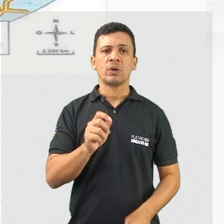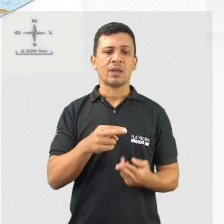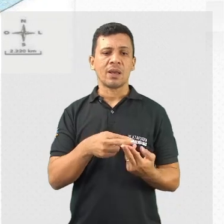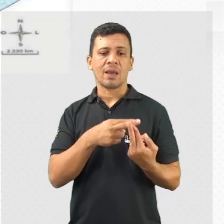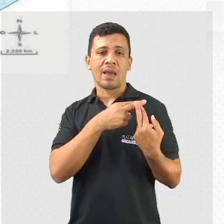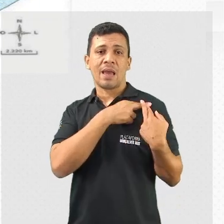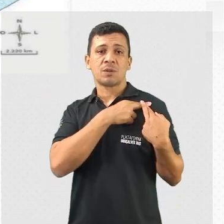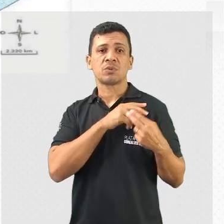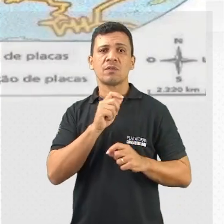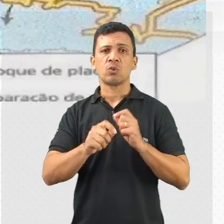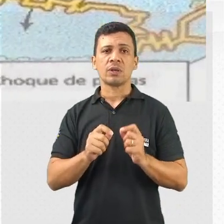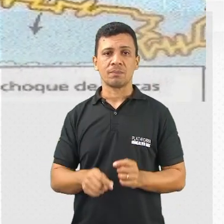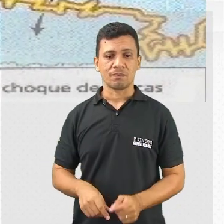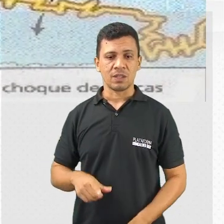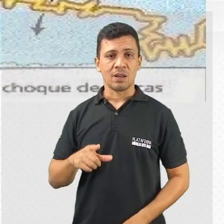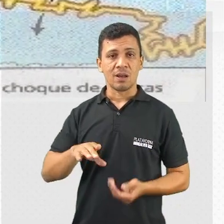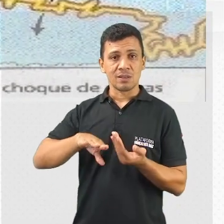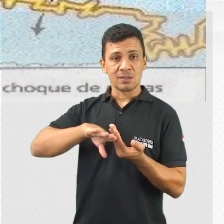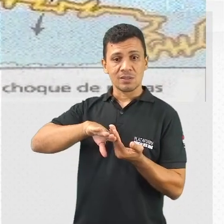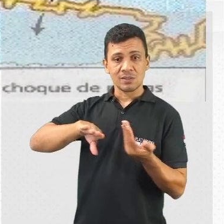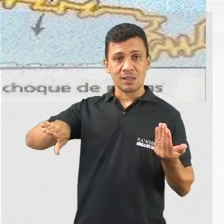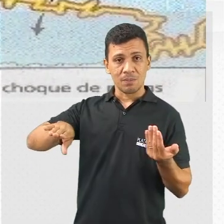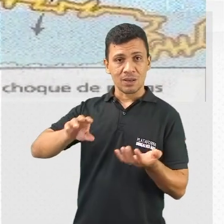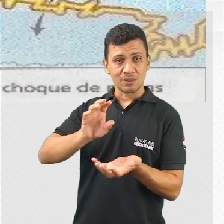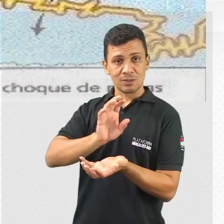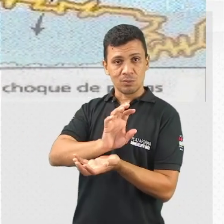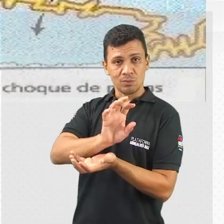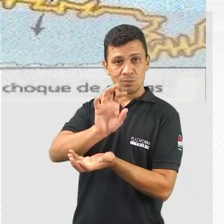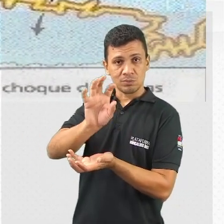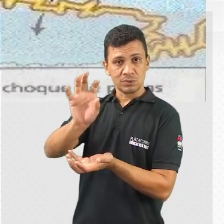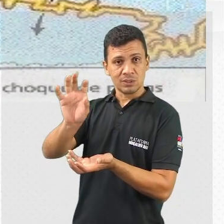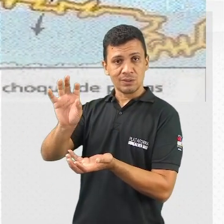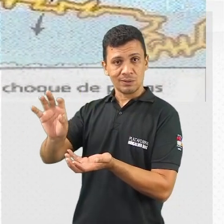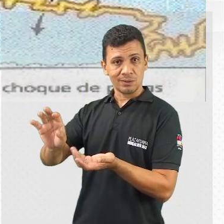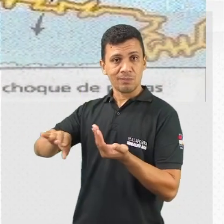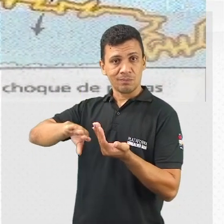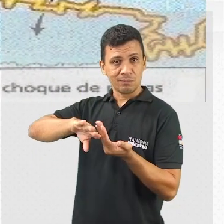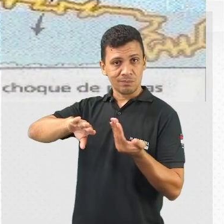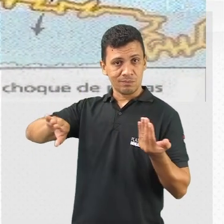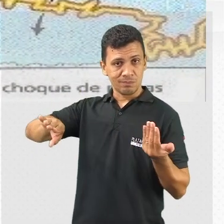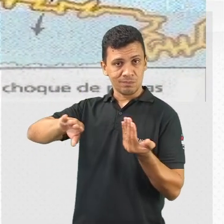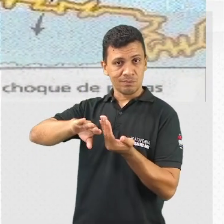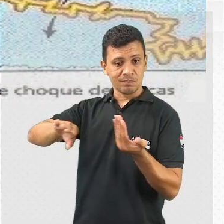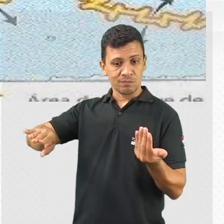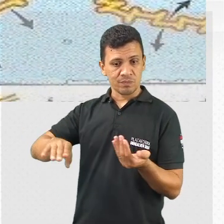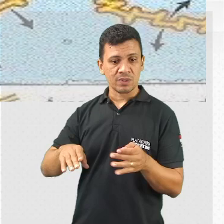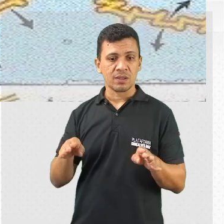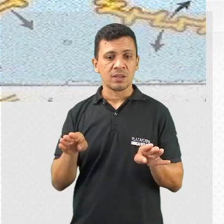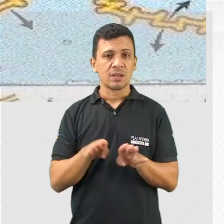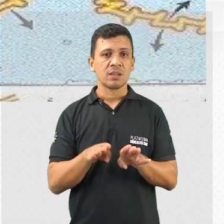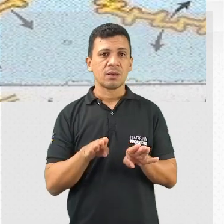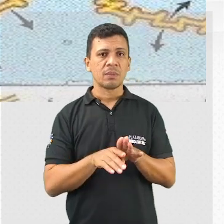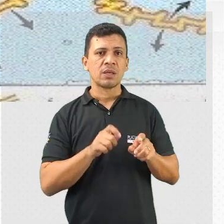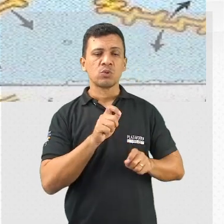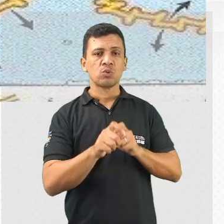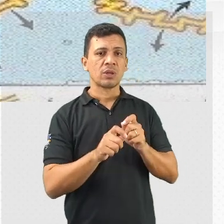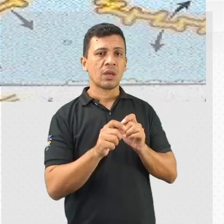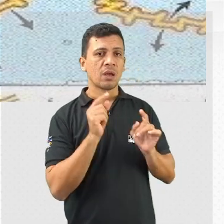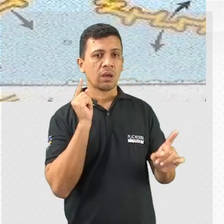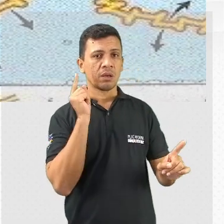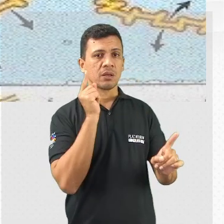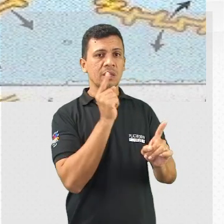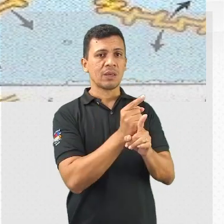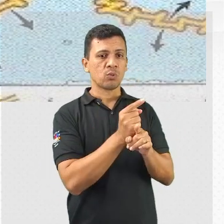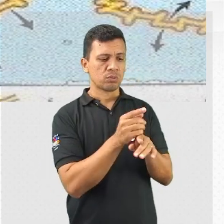pela separação, como você pode estar vendo aqui agora, tá certo? Como também de